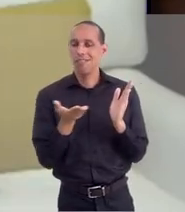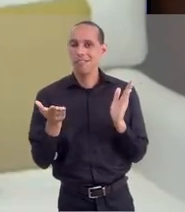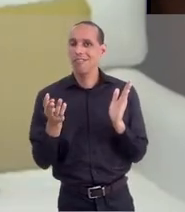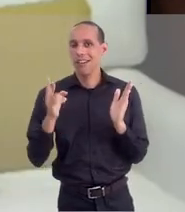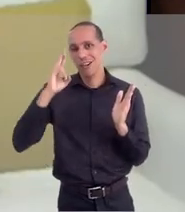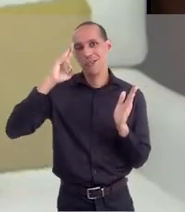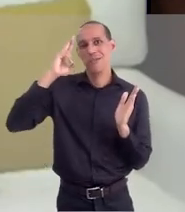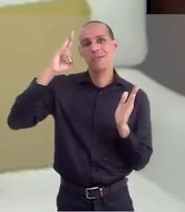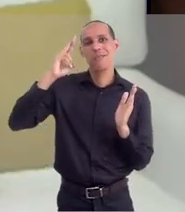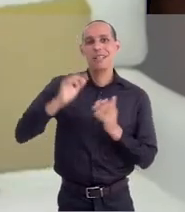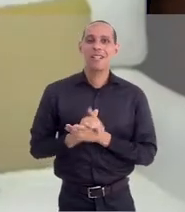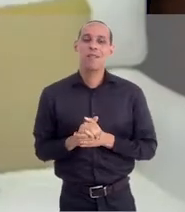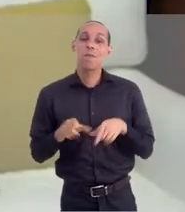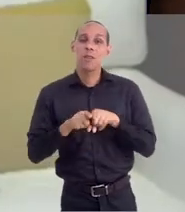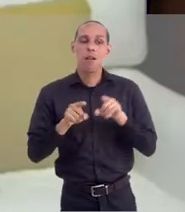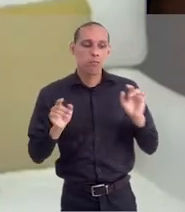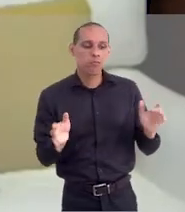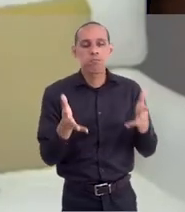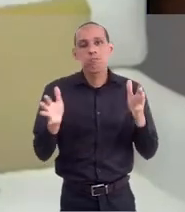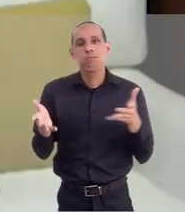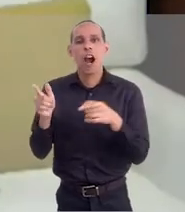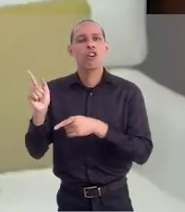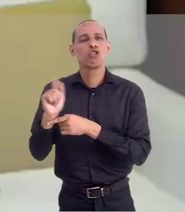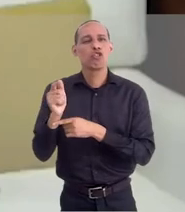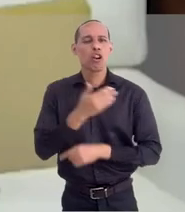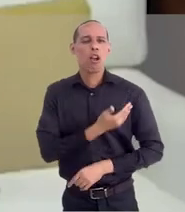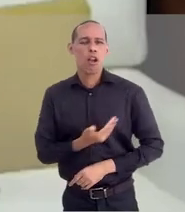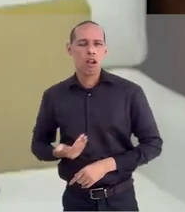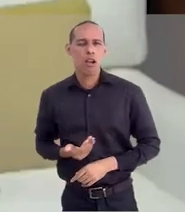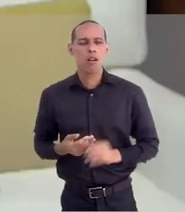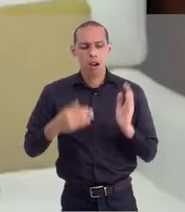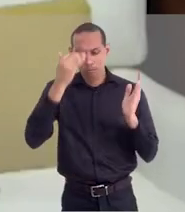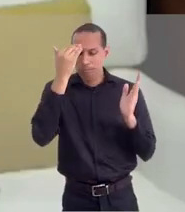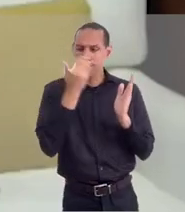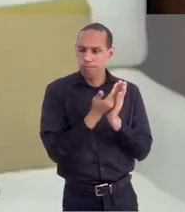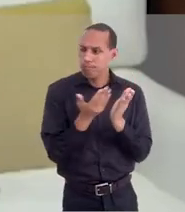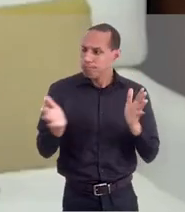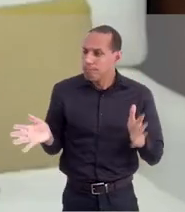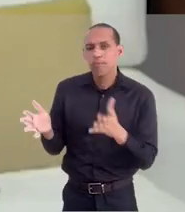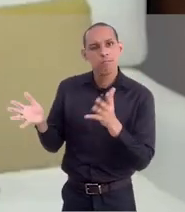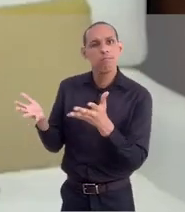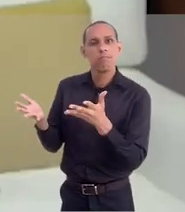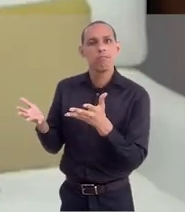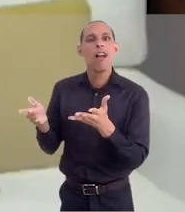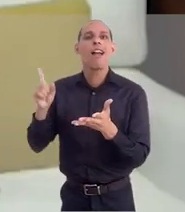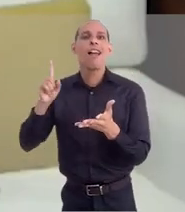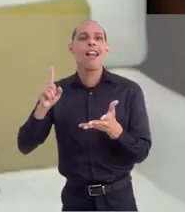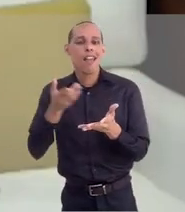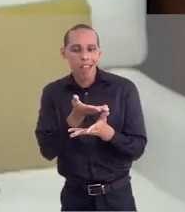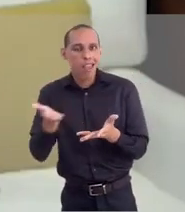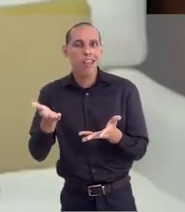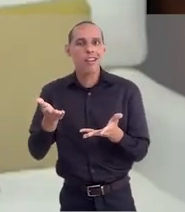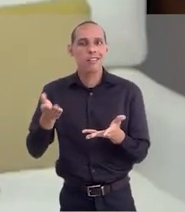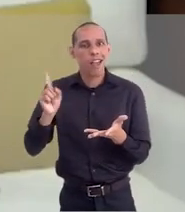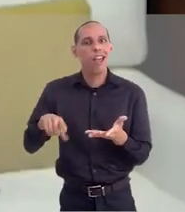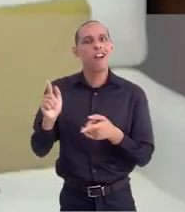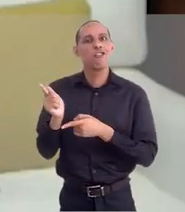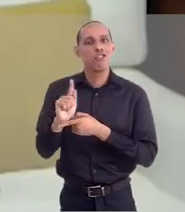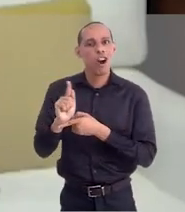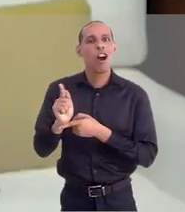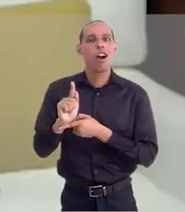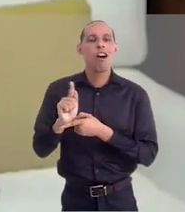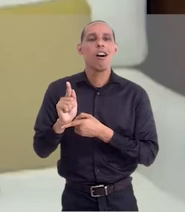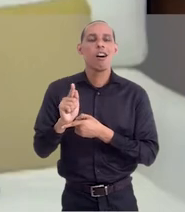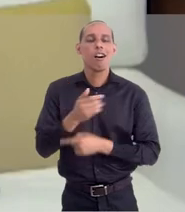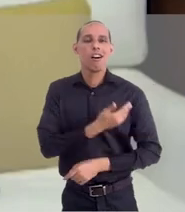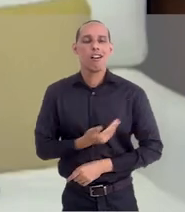os dispositivos, né? Procuram incentivar os gestores públicos a cumprir esses dispositivos, e são gestores públicos municipais,